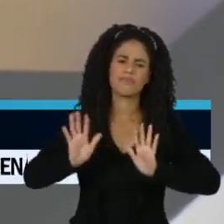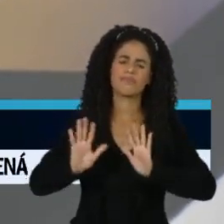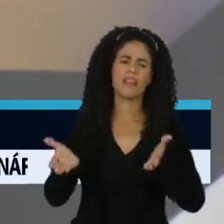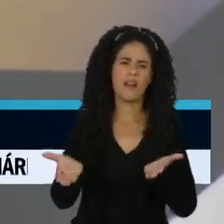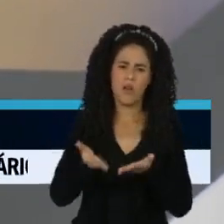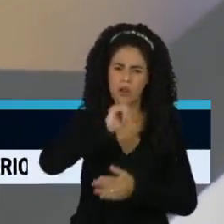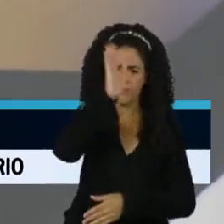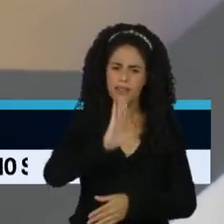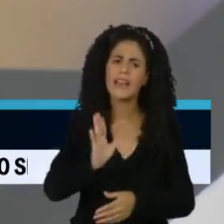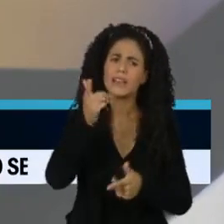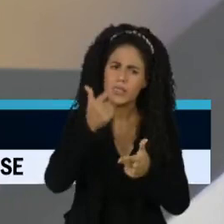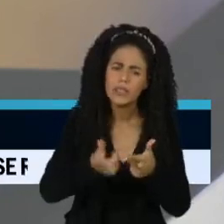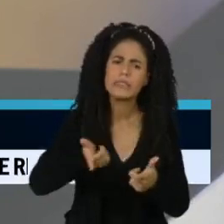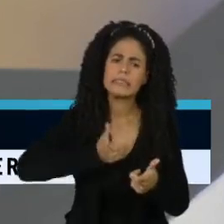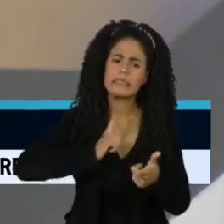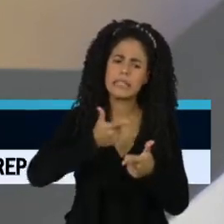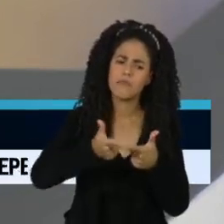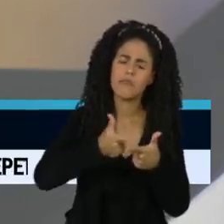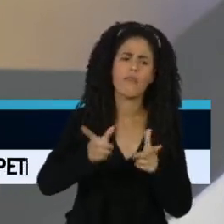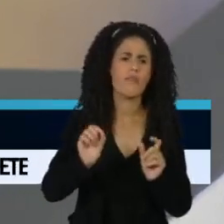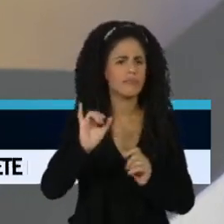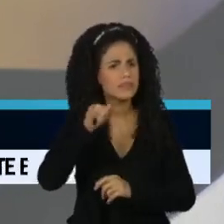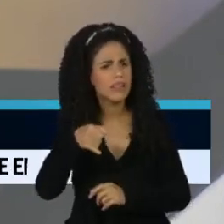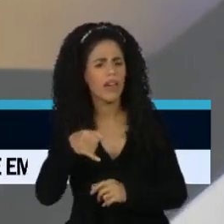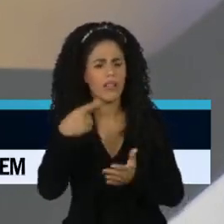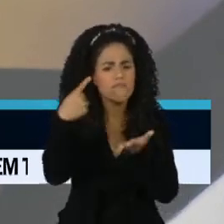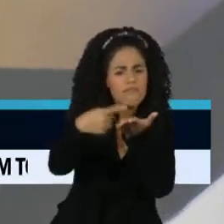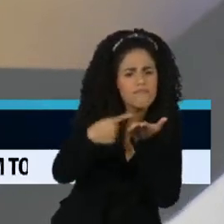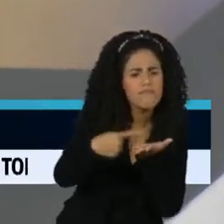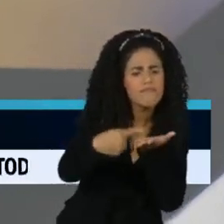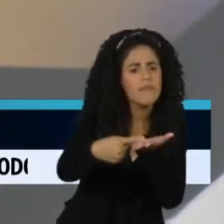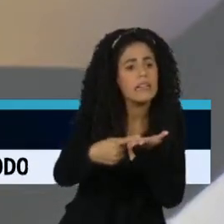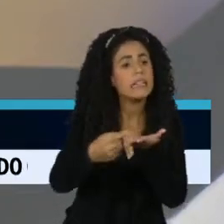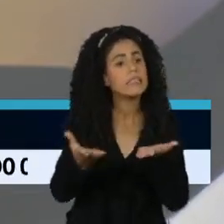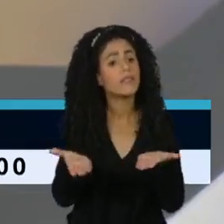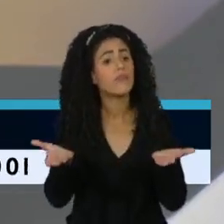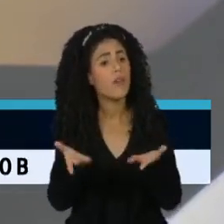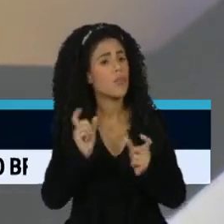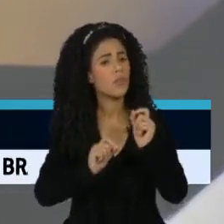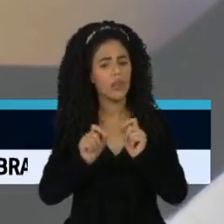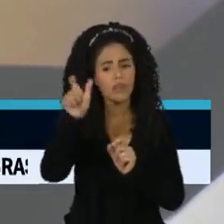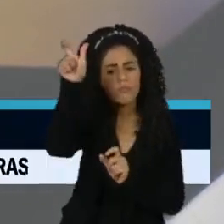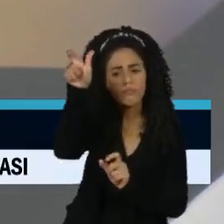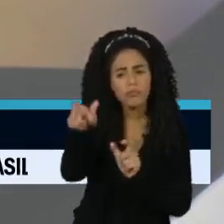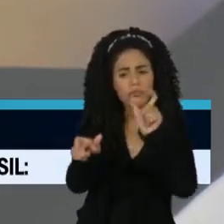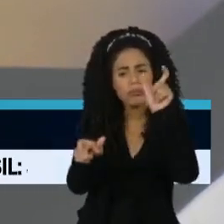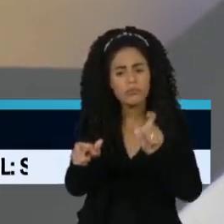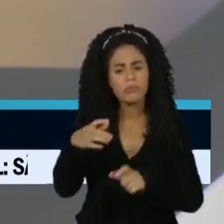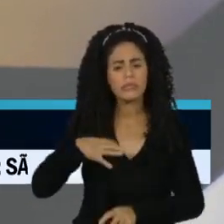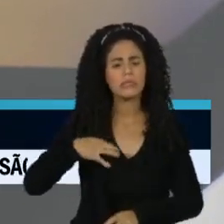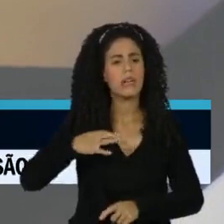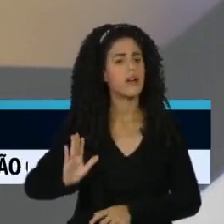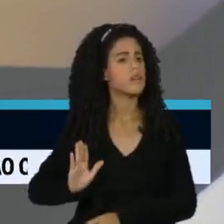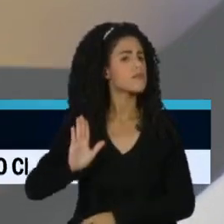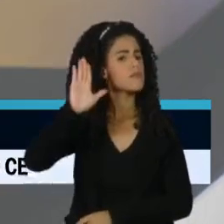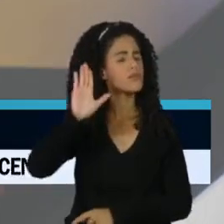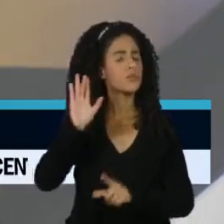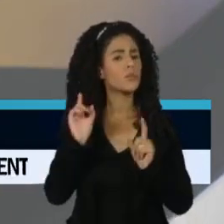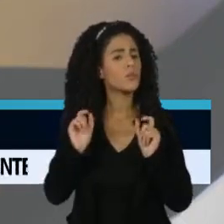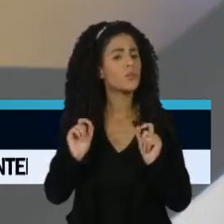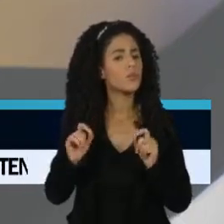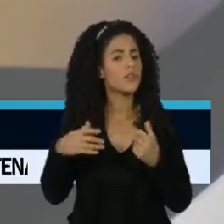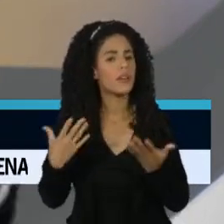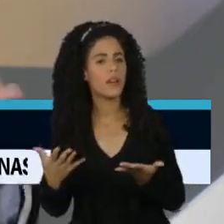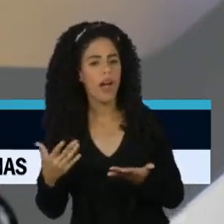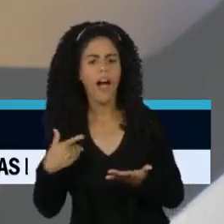contexto brasileiro. Quer dizer, das dificuldades, dos desafios. E eu acho que alguns candidatos caem nessa armadilha, que é